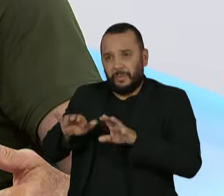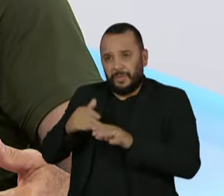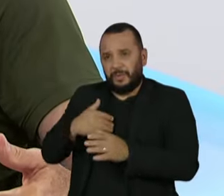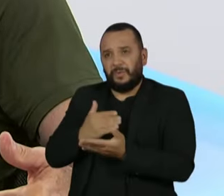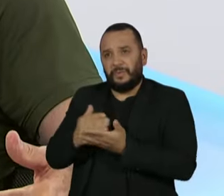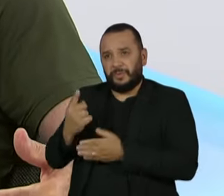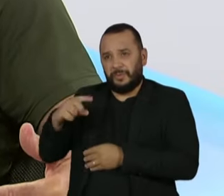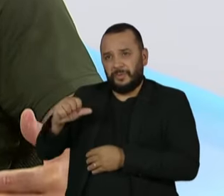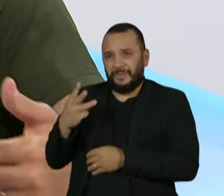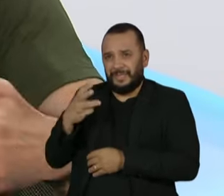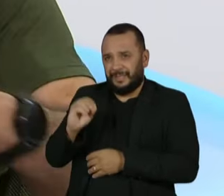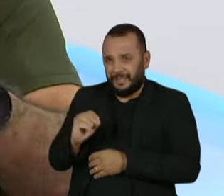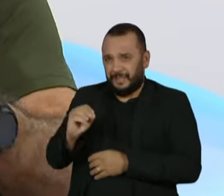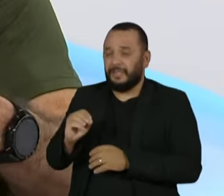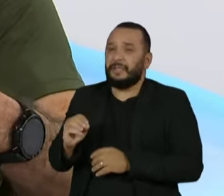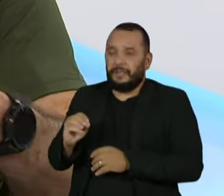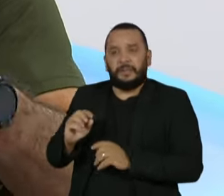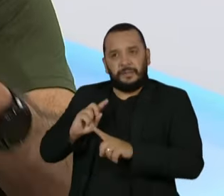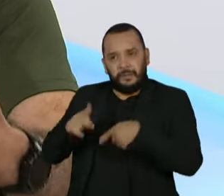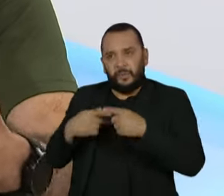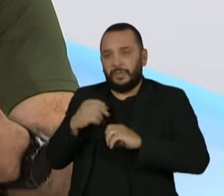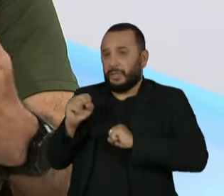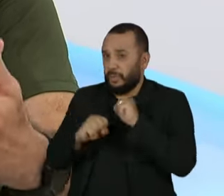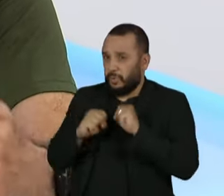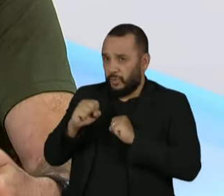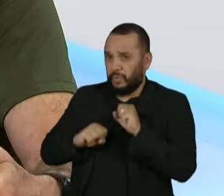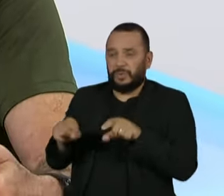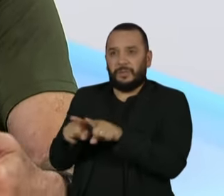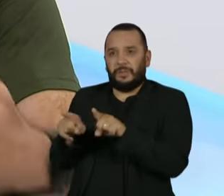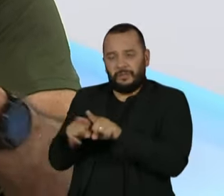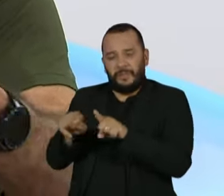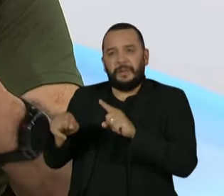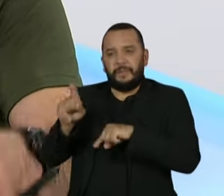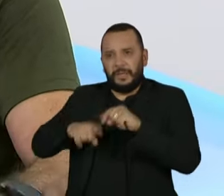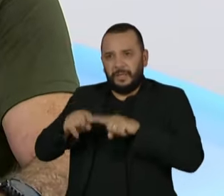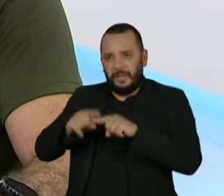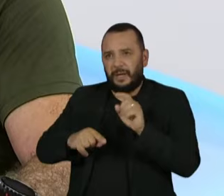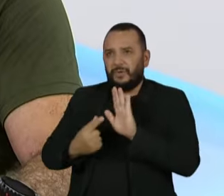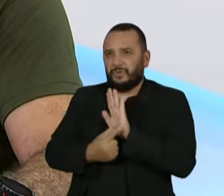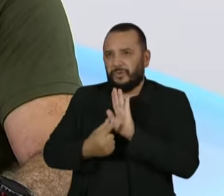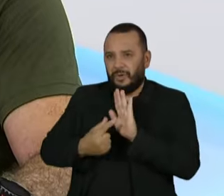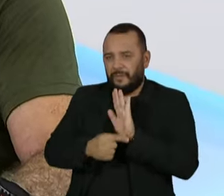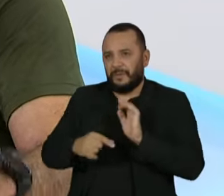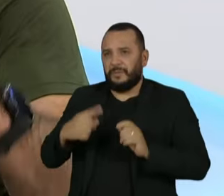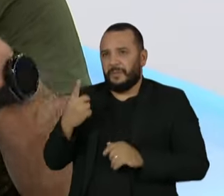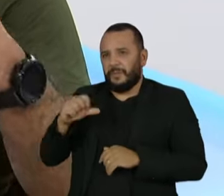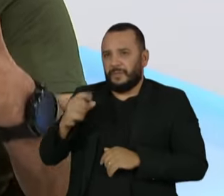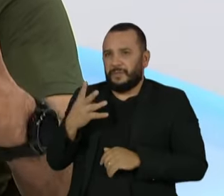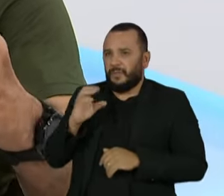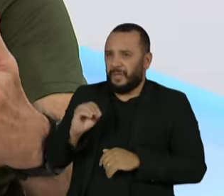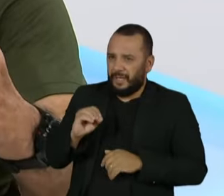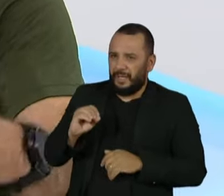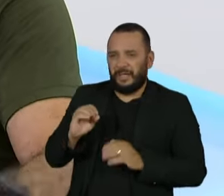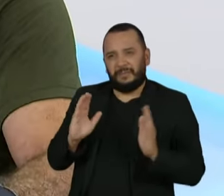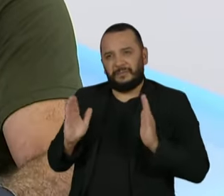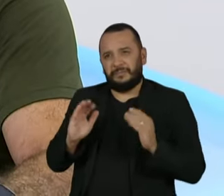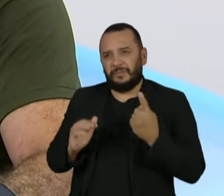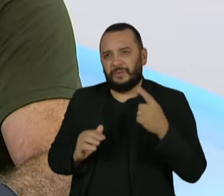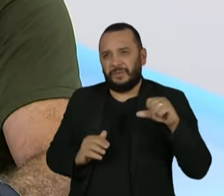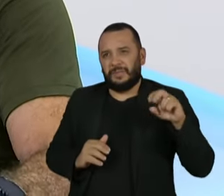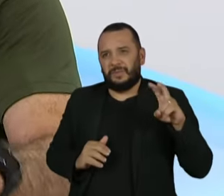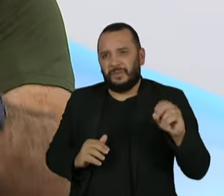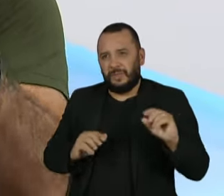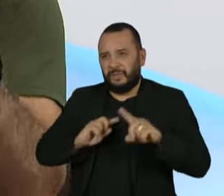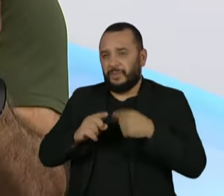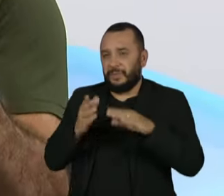formal vira indústria e equipamento e software Ali pela década de 40 e 50 entra nas empresas na